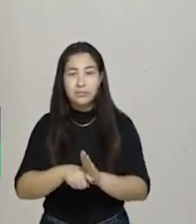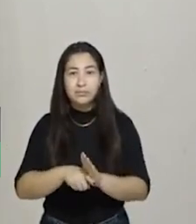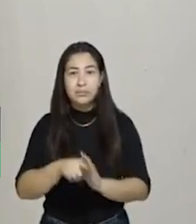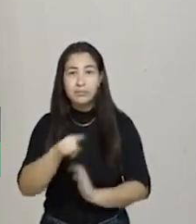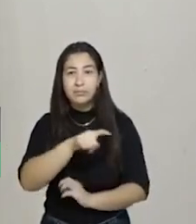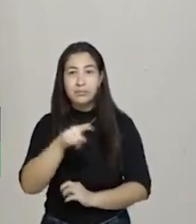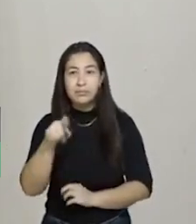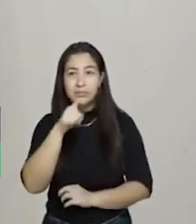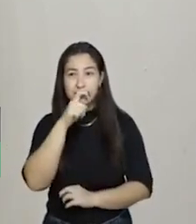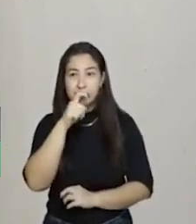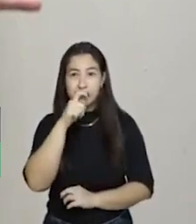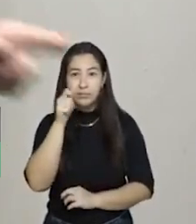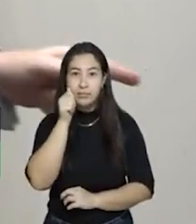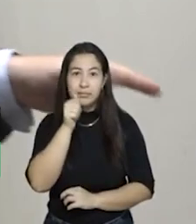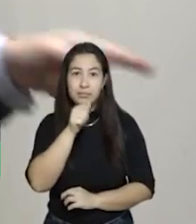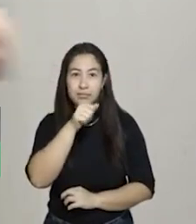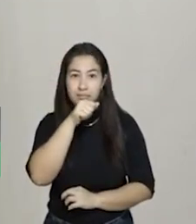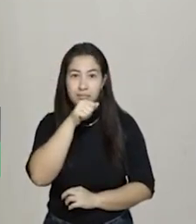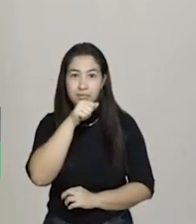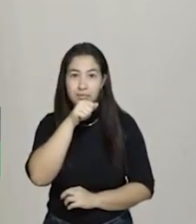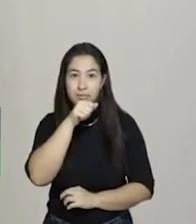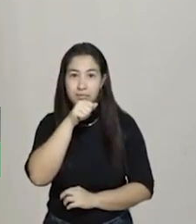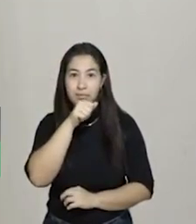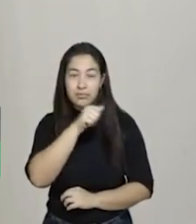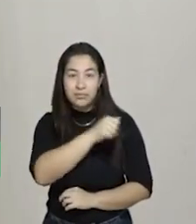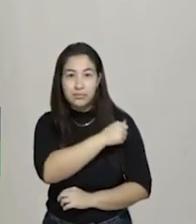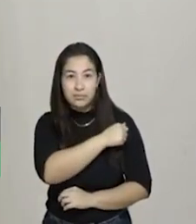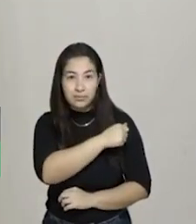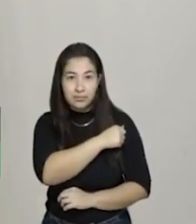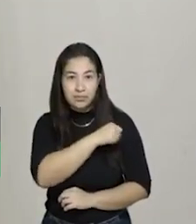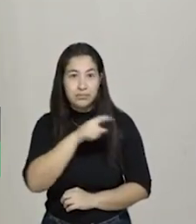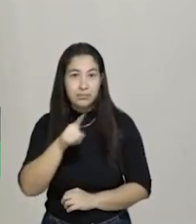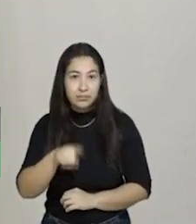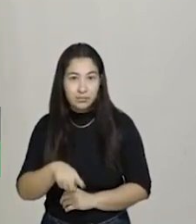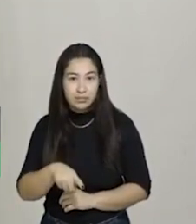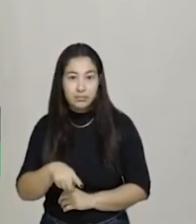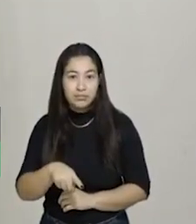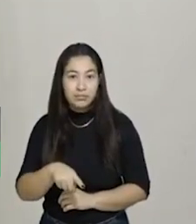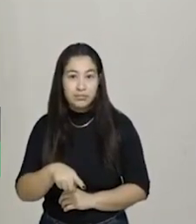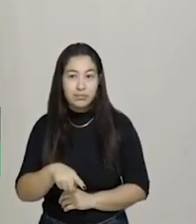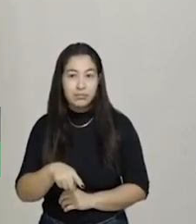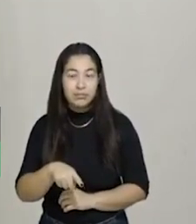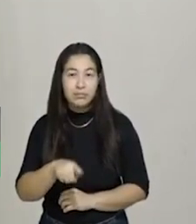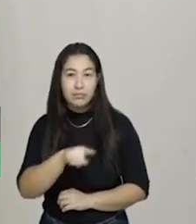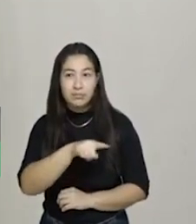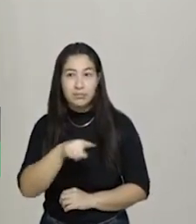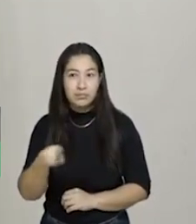alunos do colégio que seria o colégio Cívico Militar